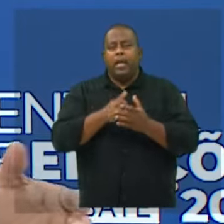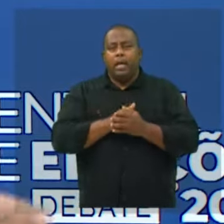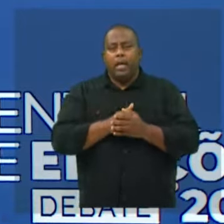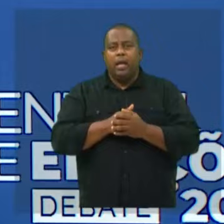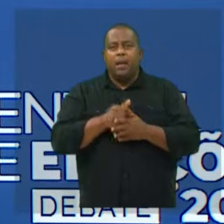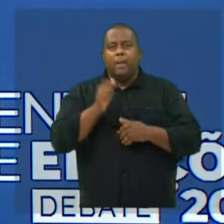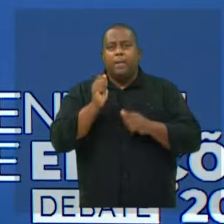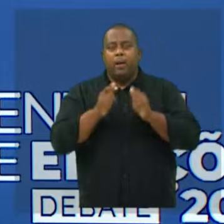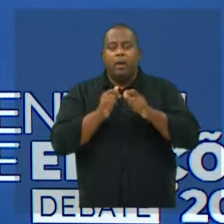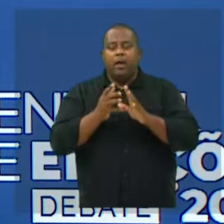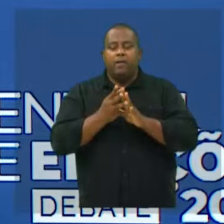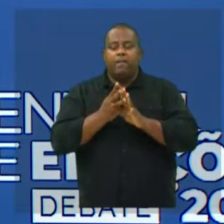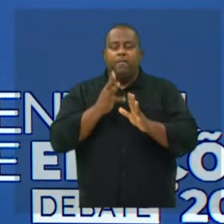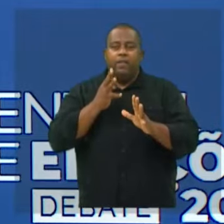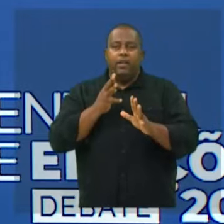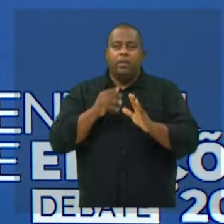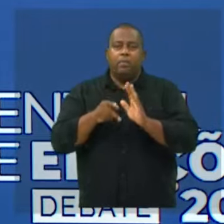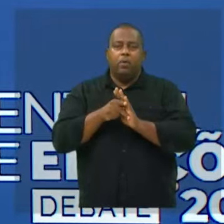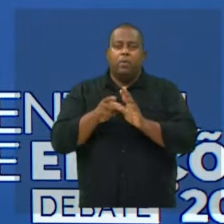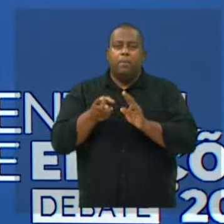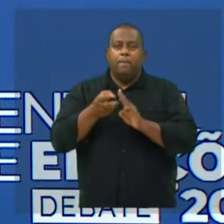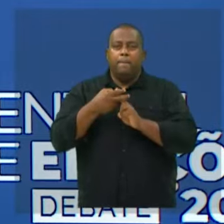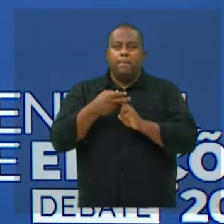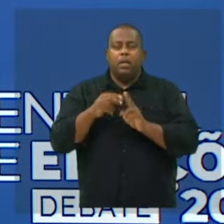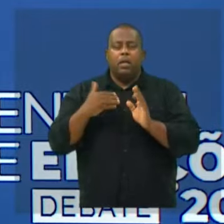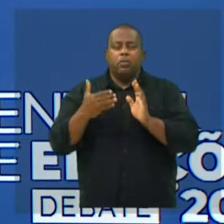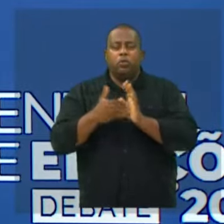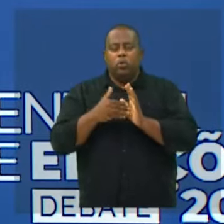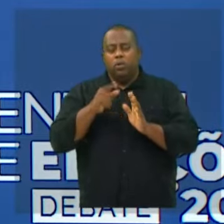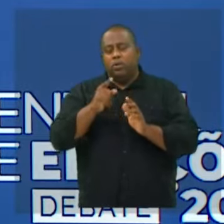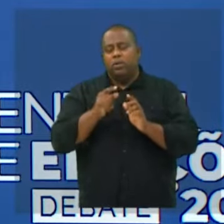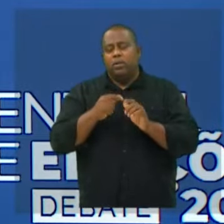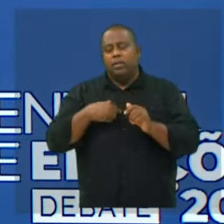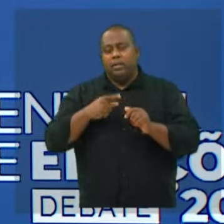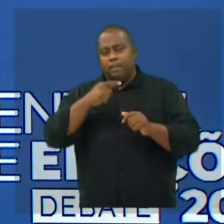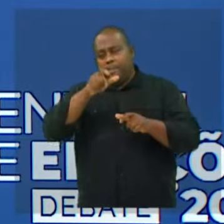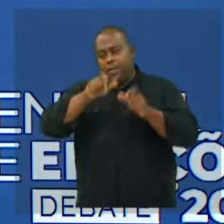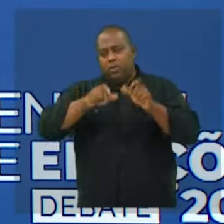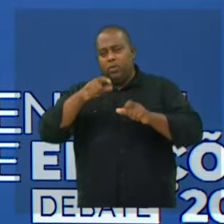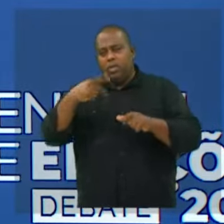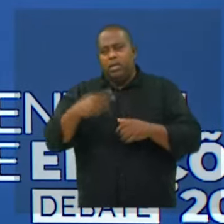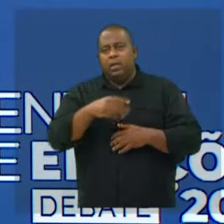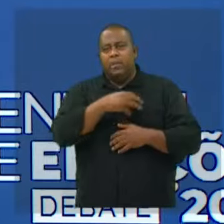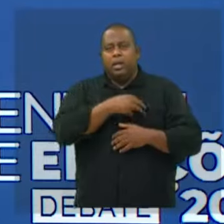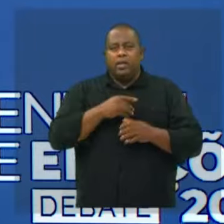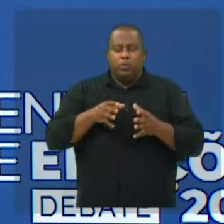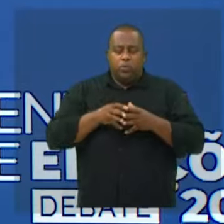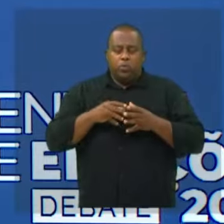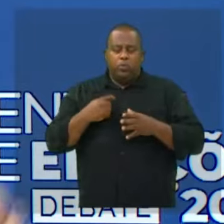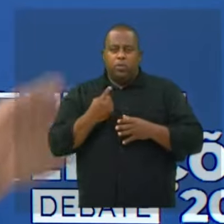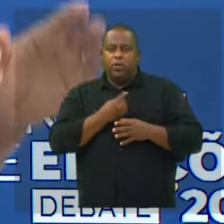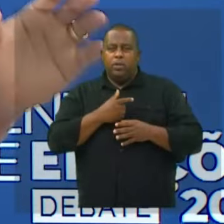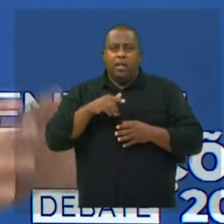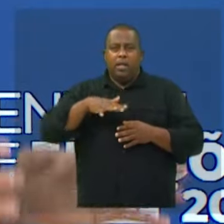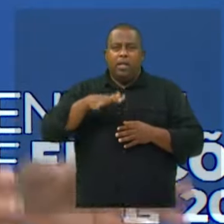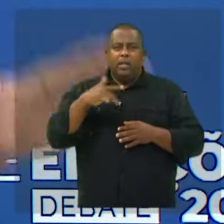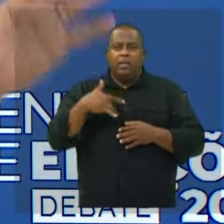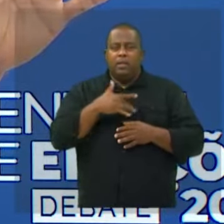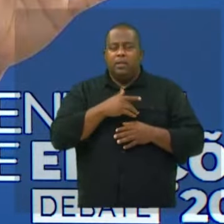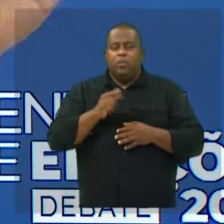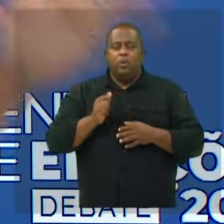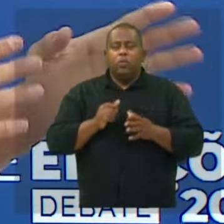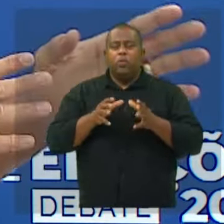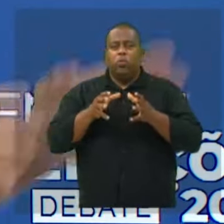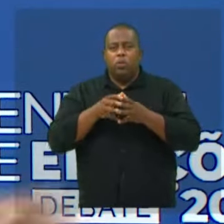maldita fila da regulação que aflige todo o cidadão baiano ao nosso grupo nós sabemos doos Desafios que é a saúde depois que o grupo do